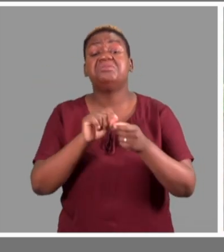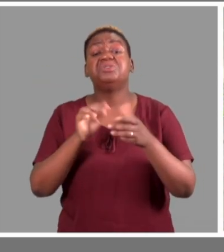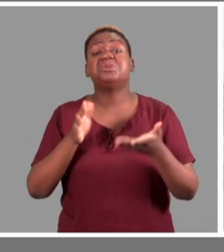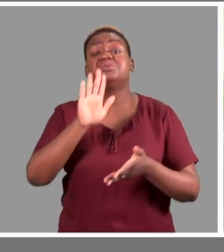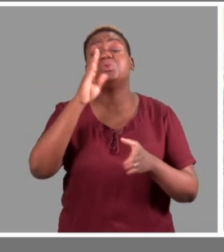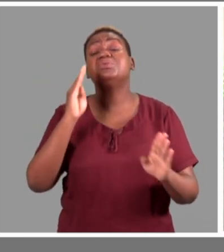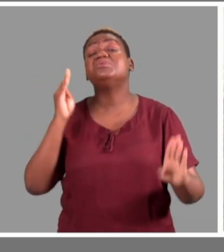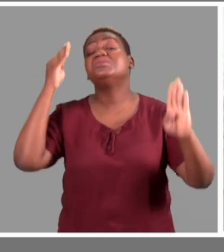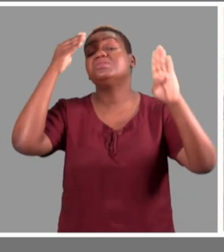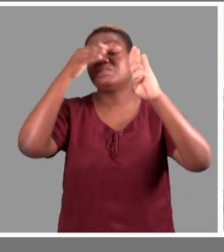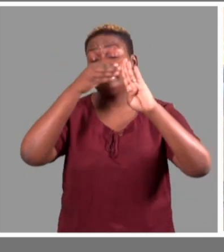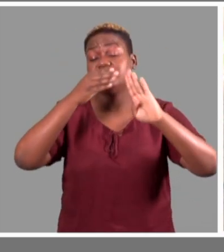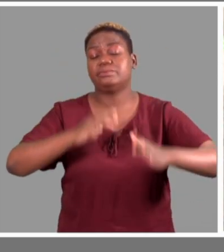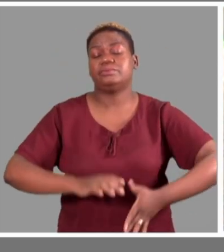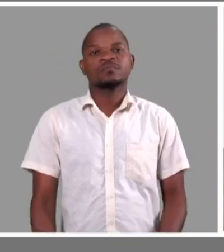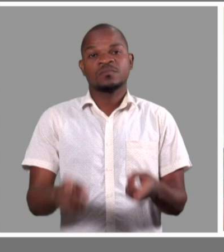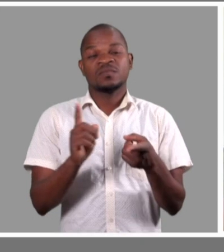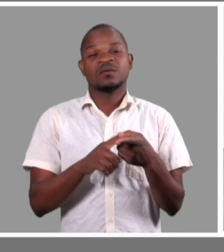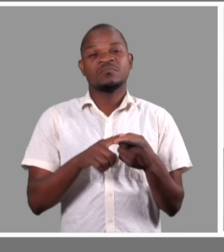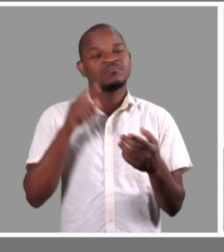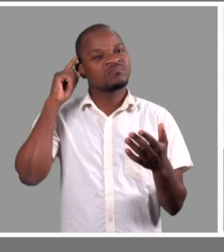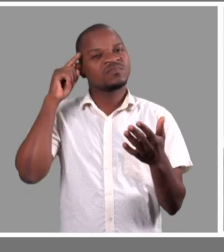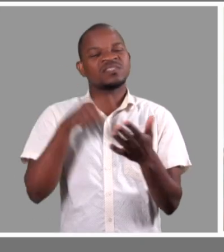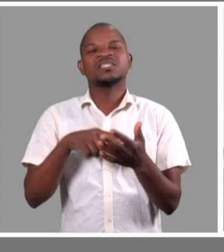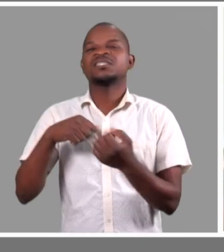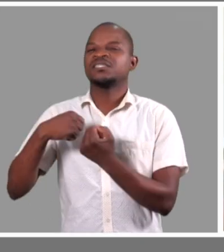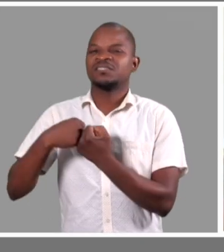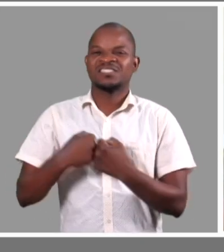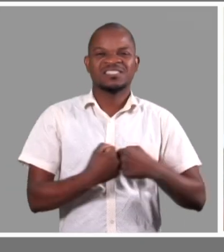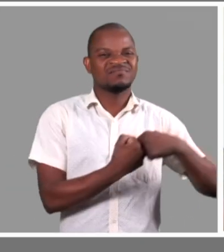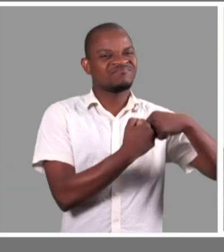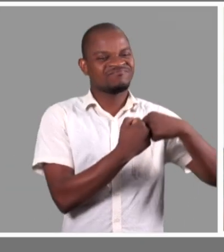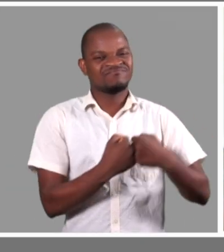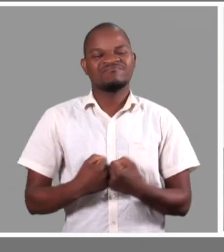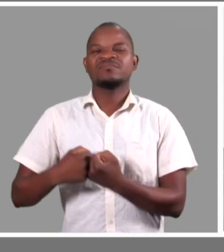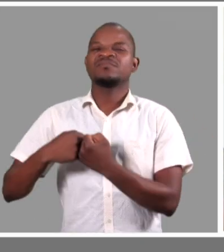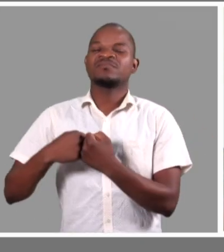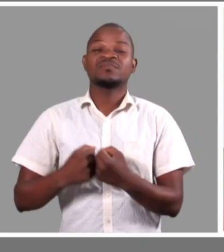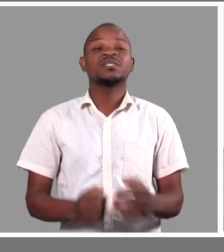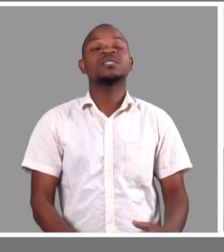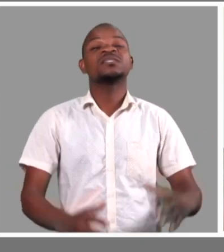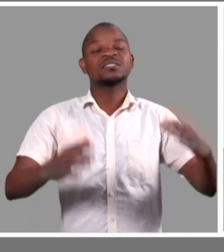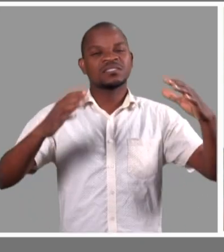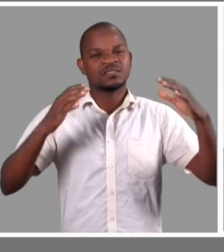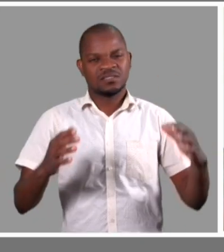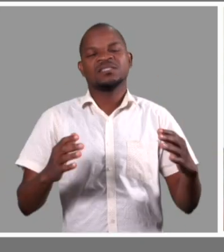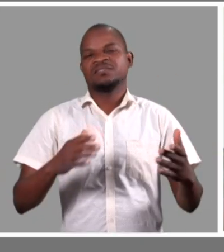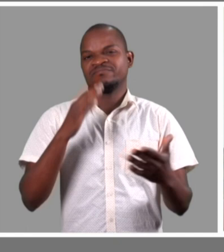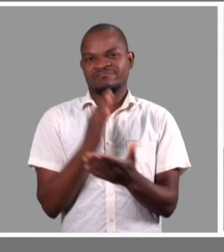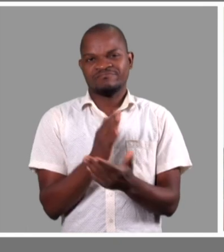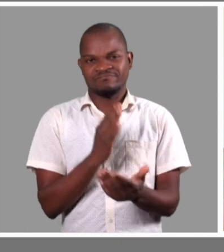dos seus objetivos. Foi um desafio, foi um desafio